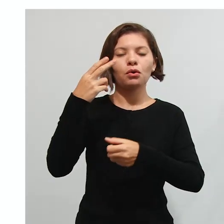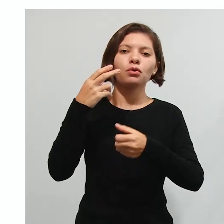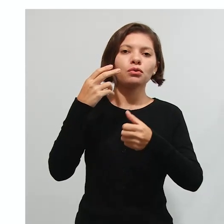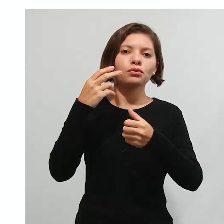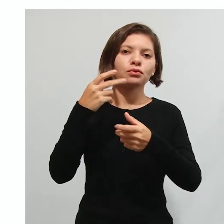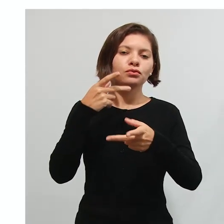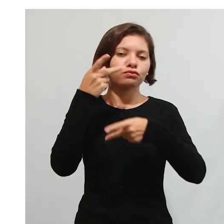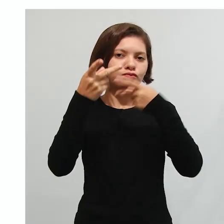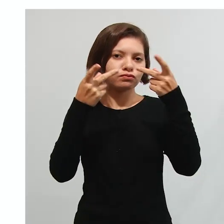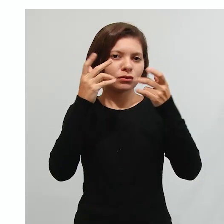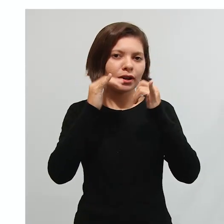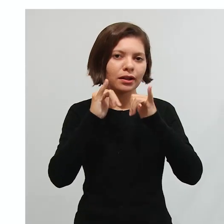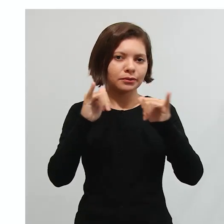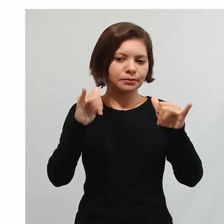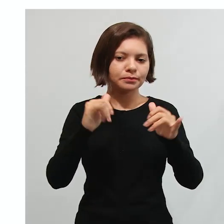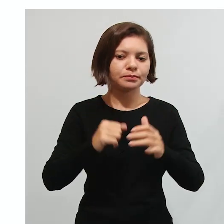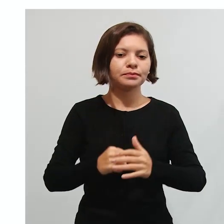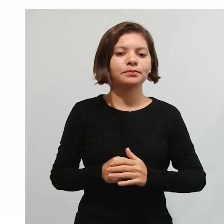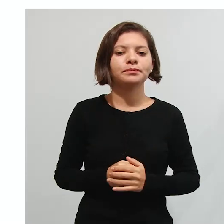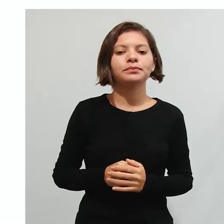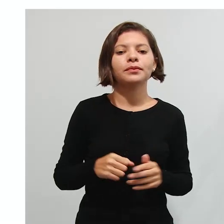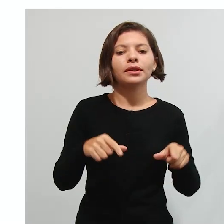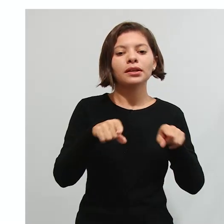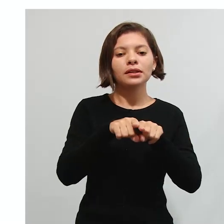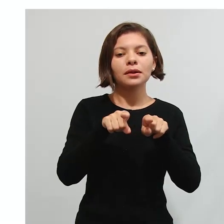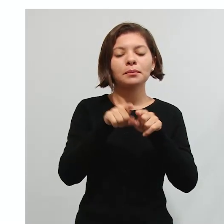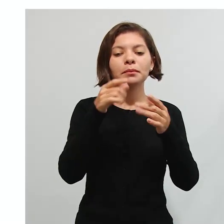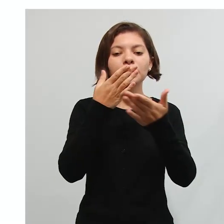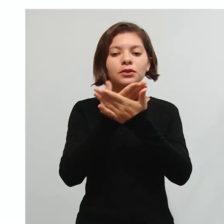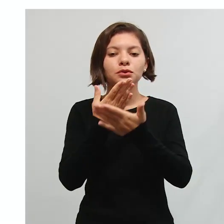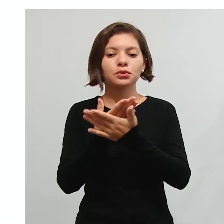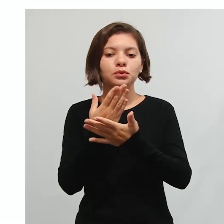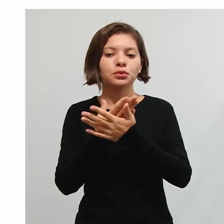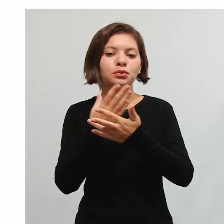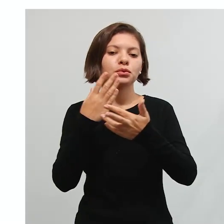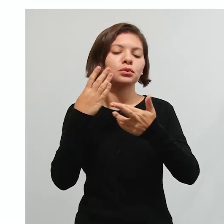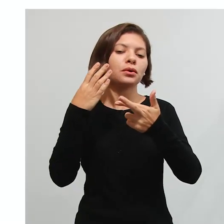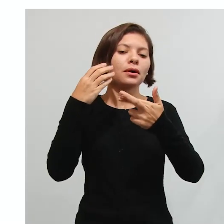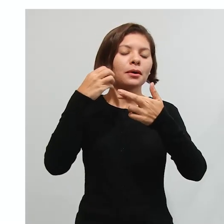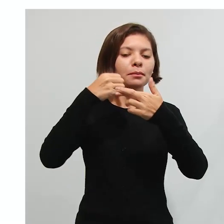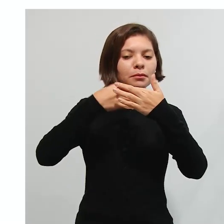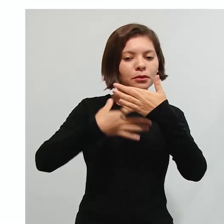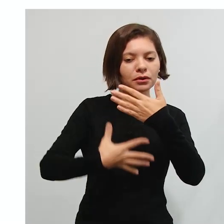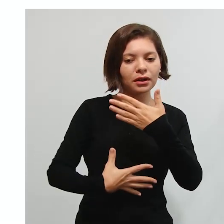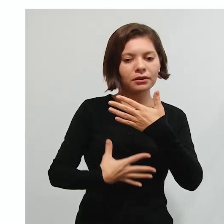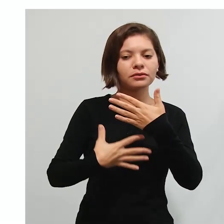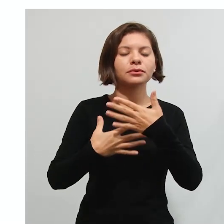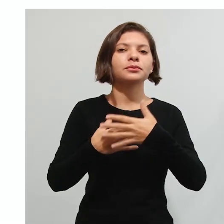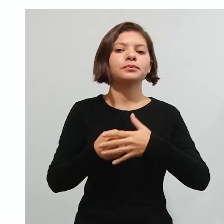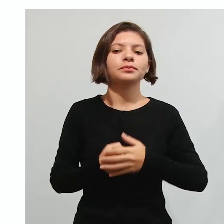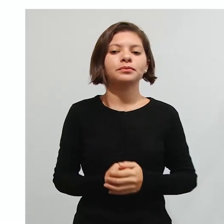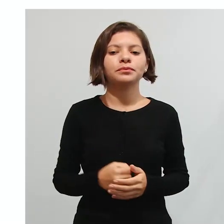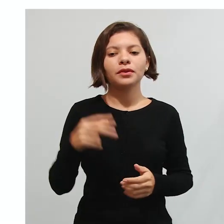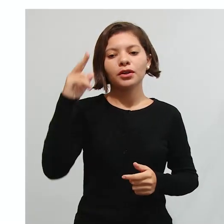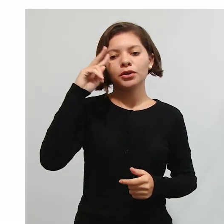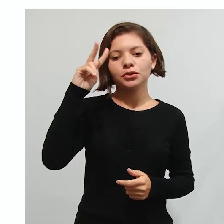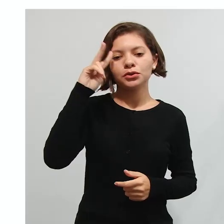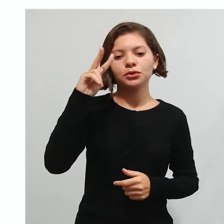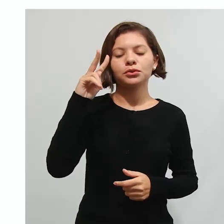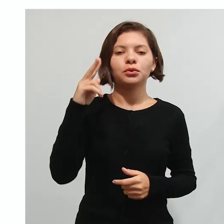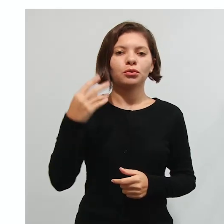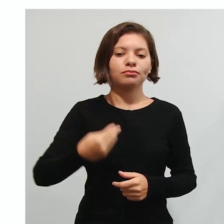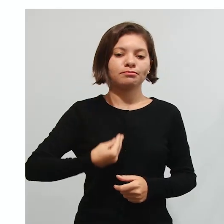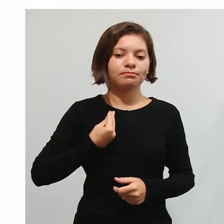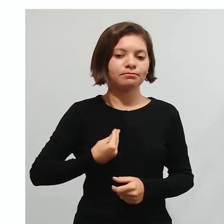ã também pode ser feita através de estudo biográfico ou autoetnografia ou história oral história de